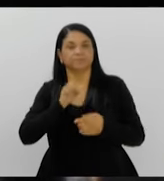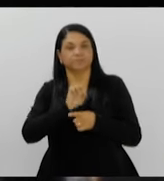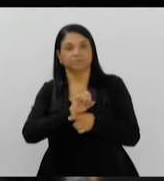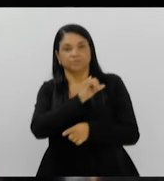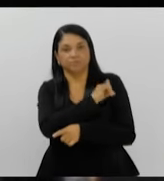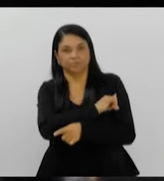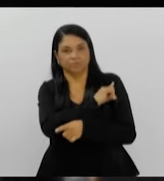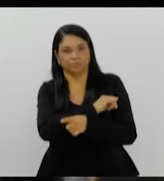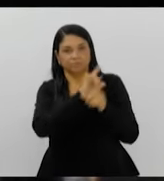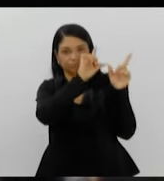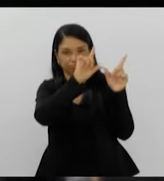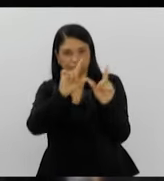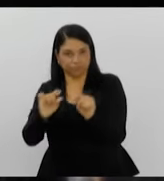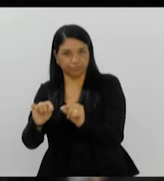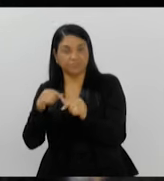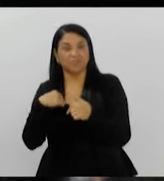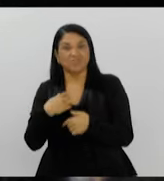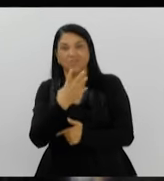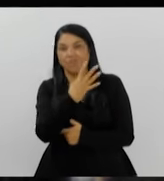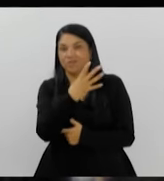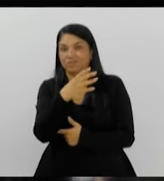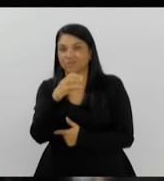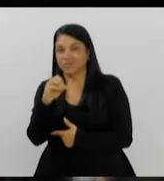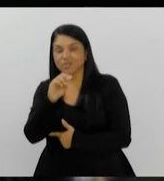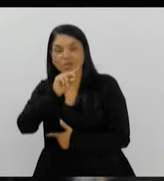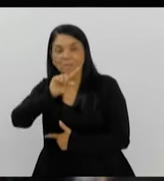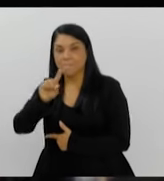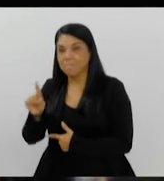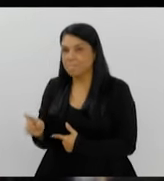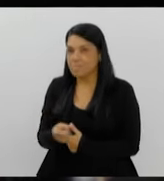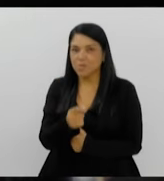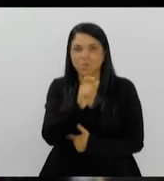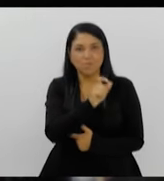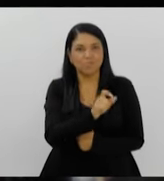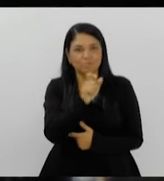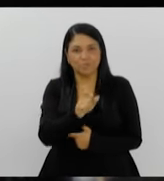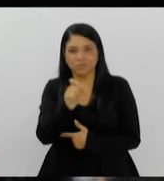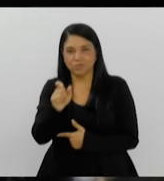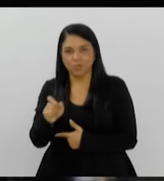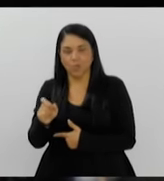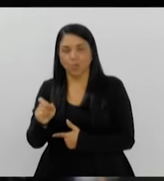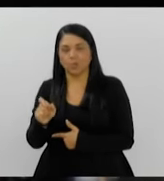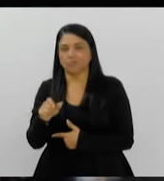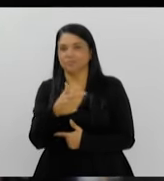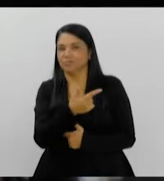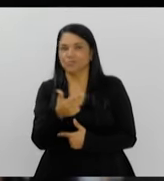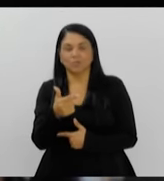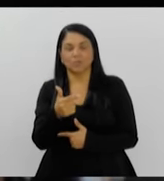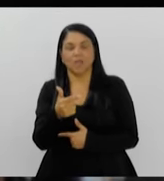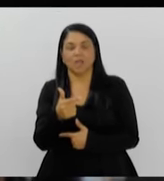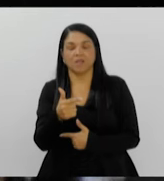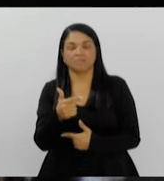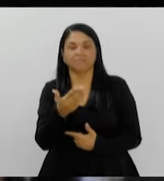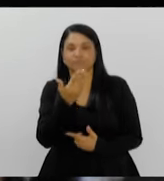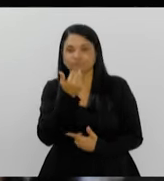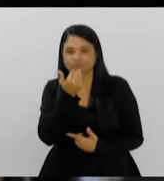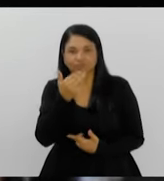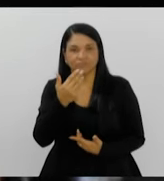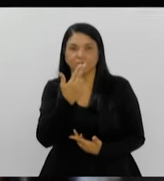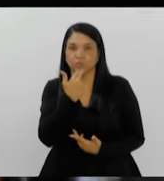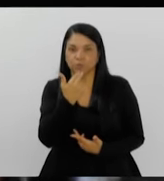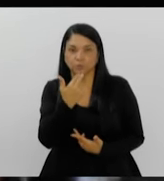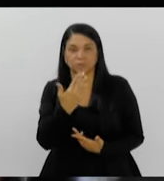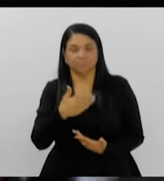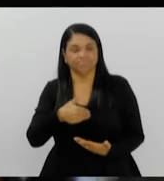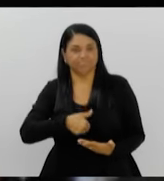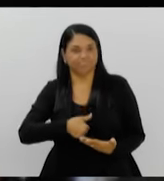Janeiro a gente tem 400.000 pessoas hoje numa situação de insegurança alimentar e nutricional que não